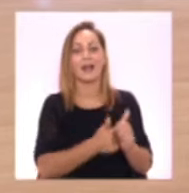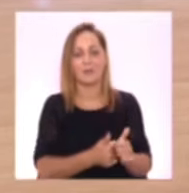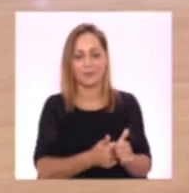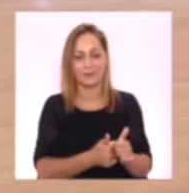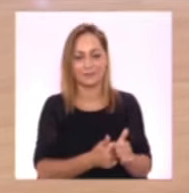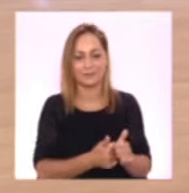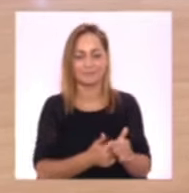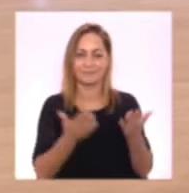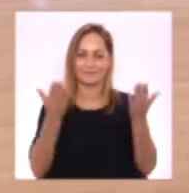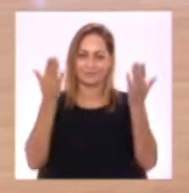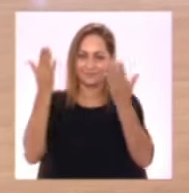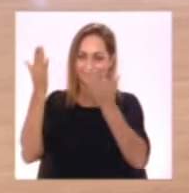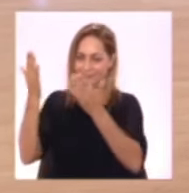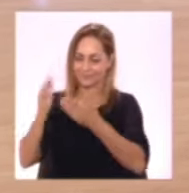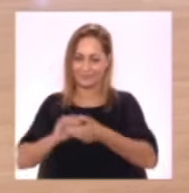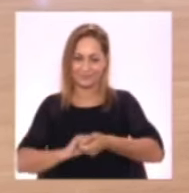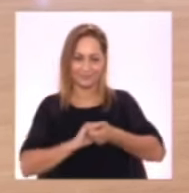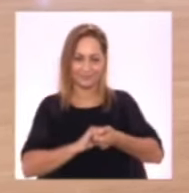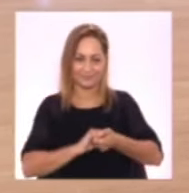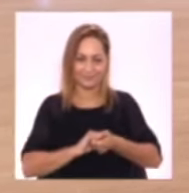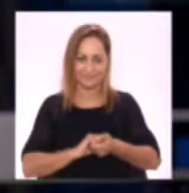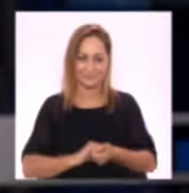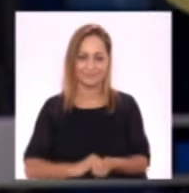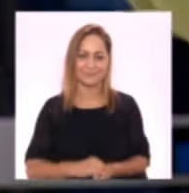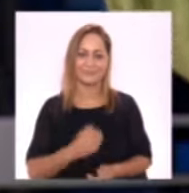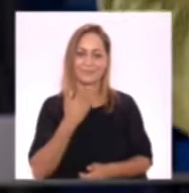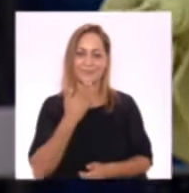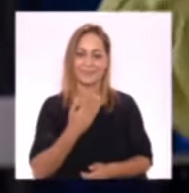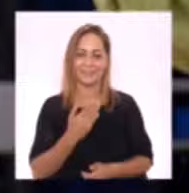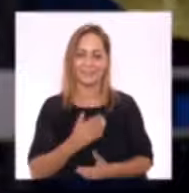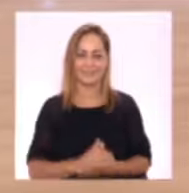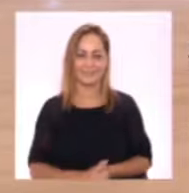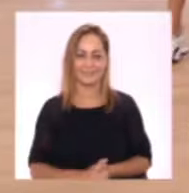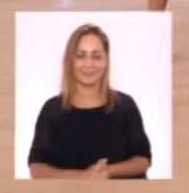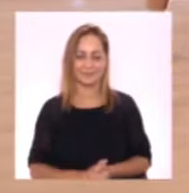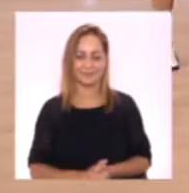Continuações, tchau. Obrigada, Diana. Ruben. À próxima, Ruben. Tchau, adeus, Ruben. Obrigado. Eu acompanho-te, então.